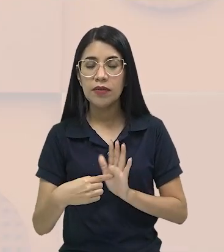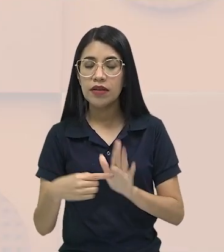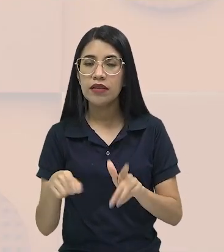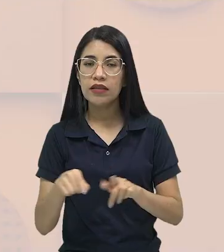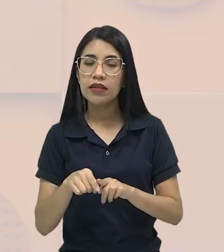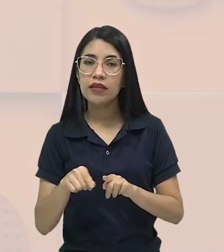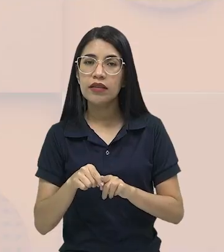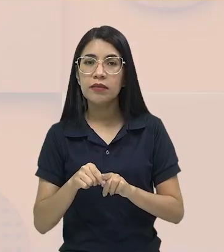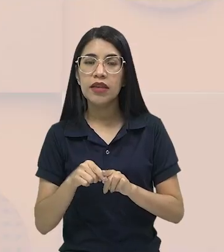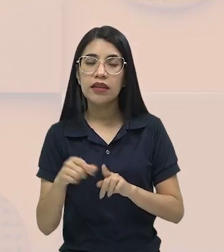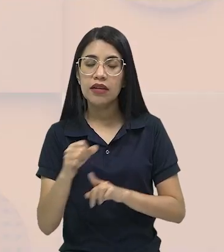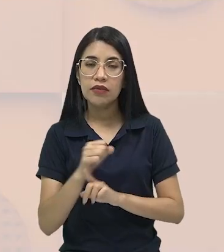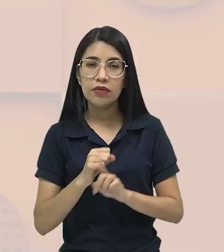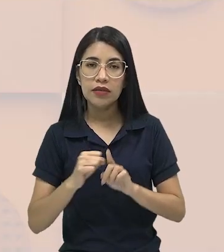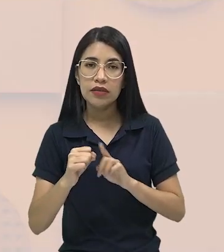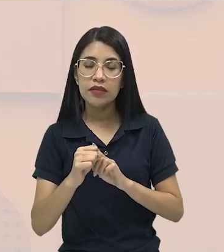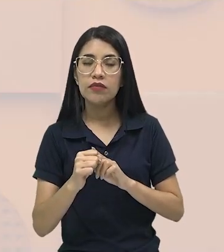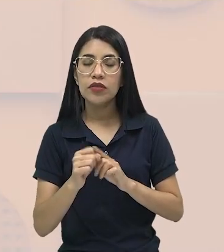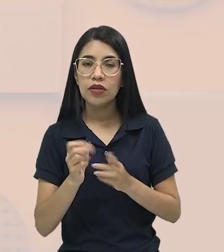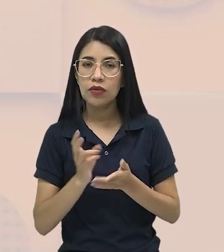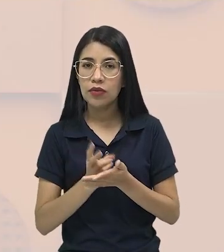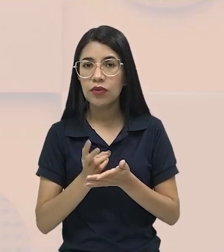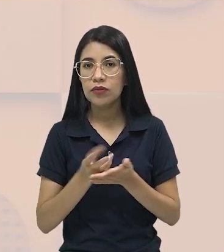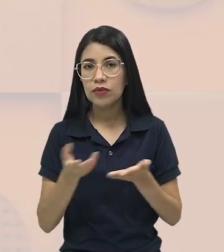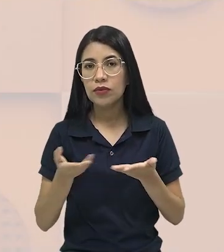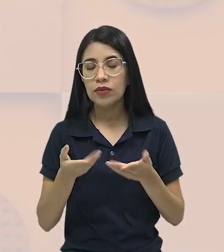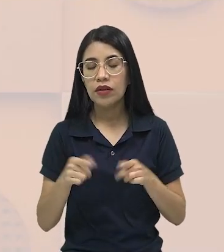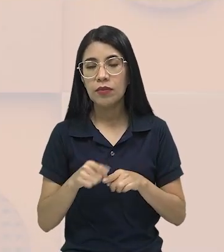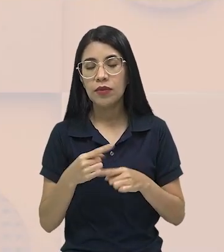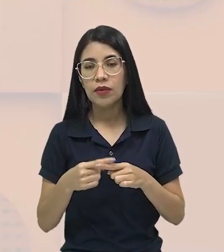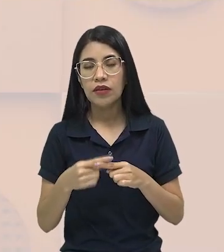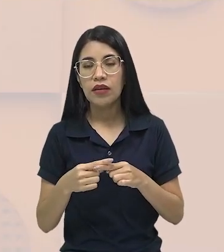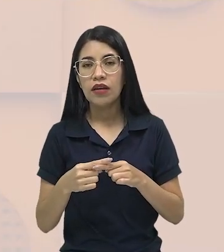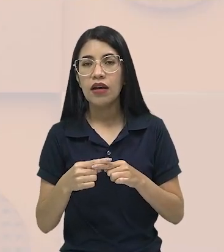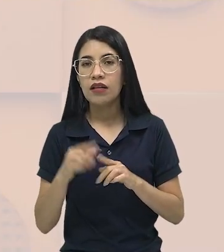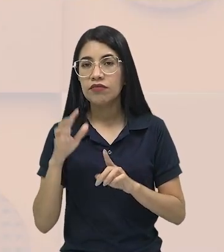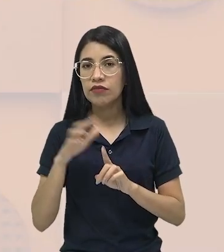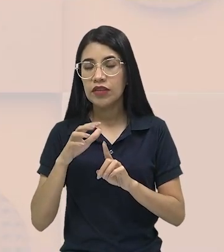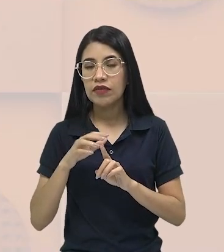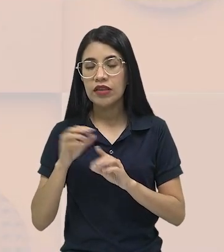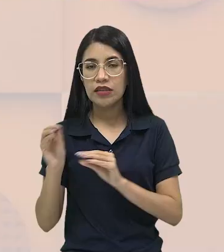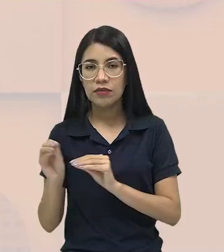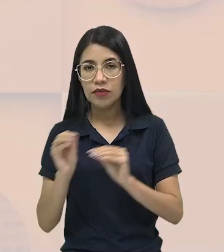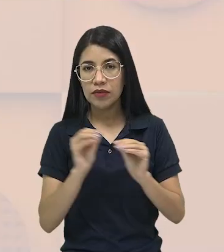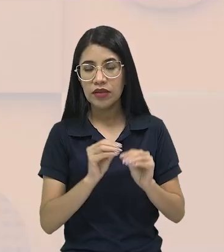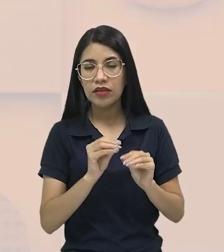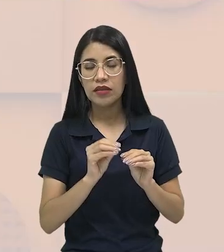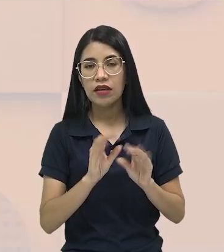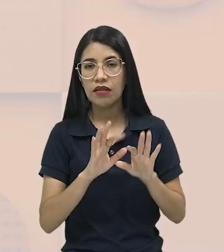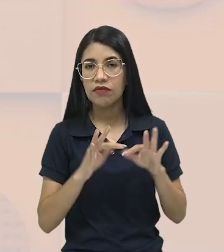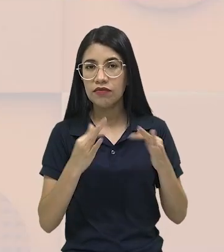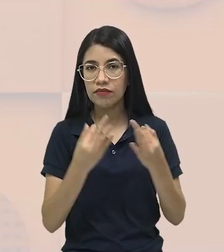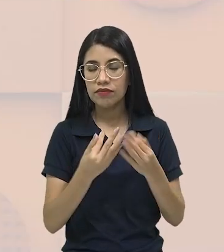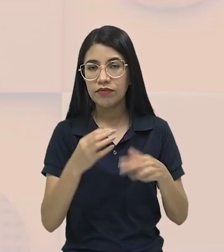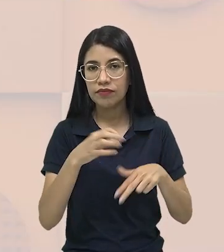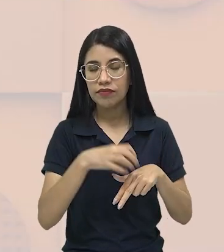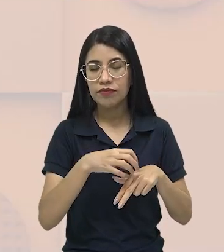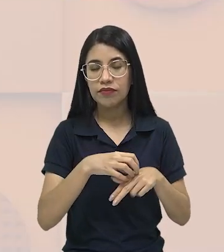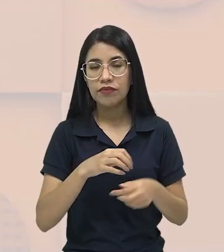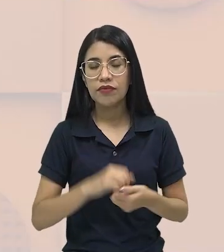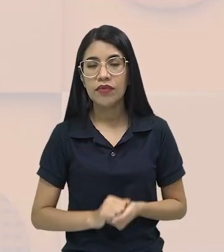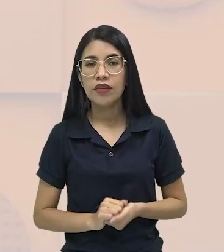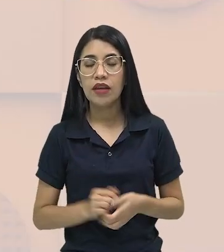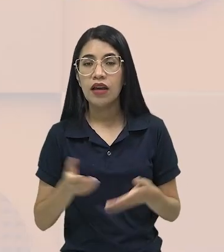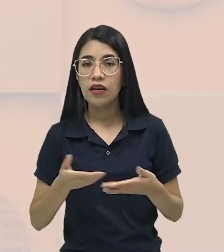né, sociais bem presentes por conta da vinda da família real. Mas, enfim, sem mais delongas, né, vamos